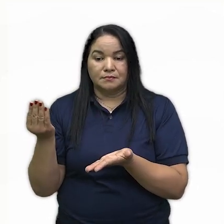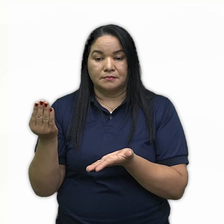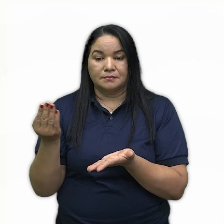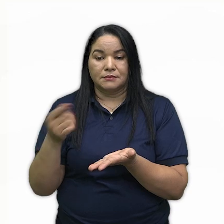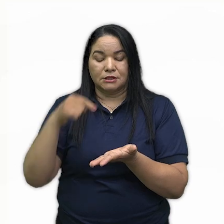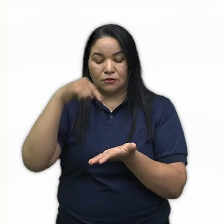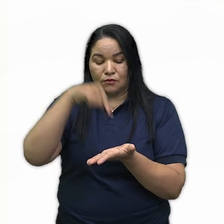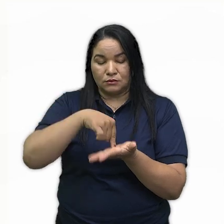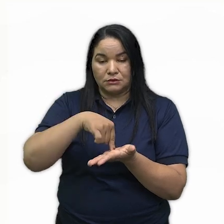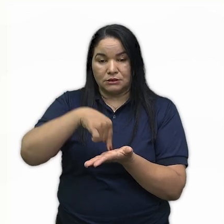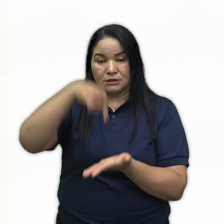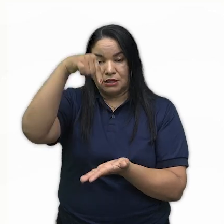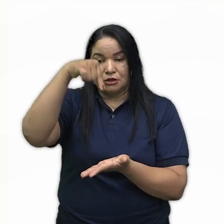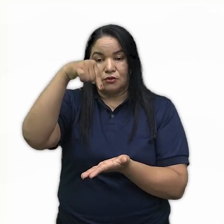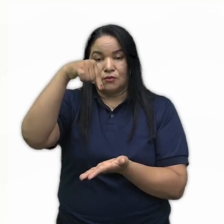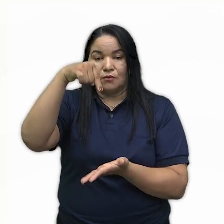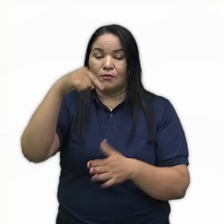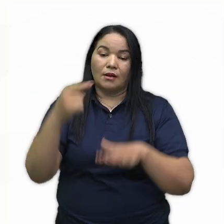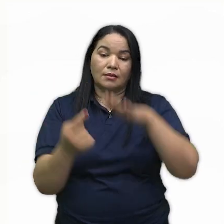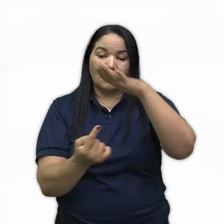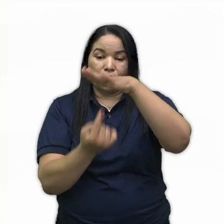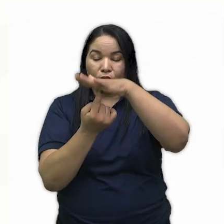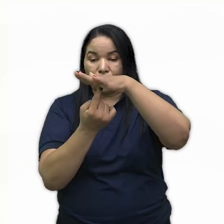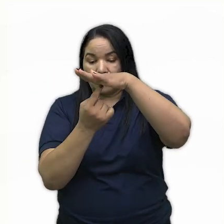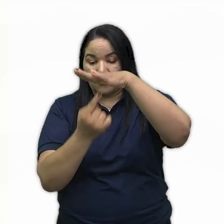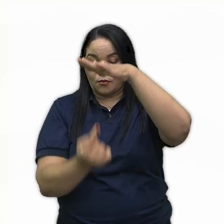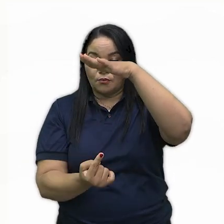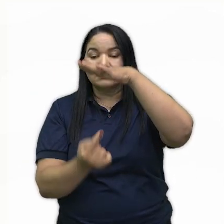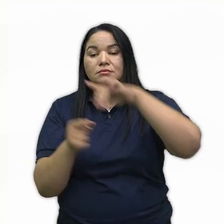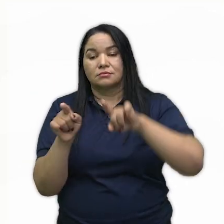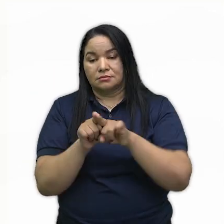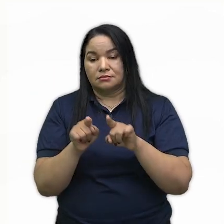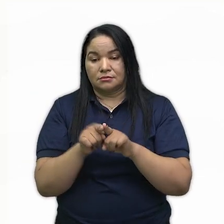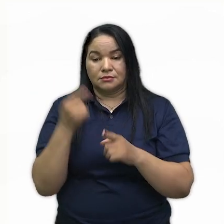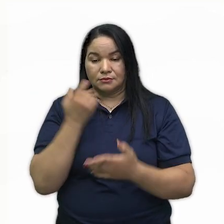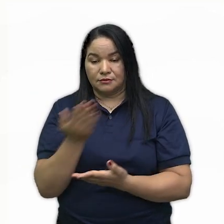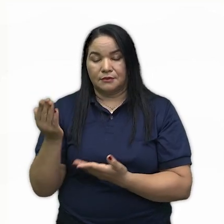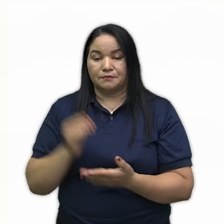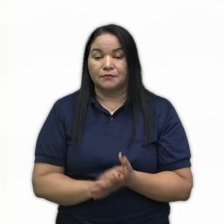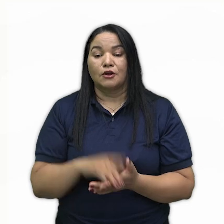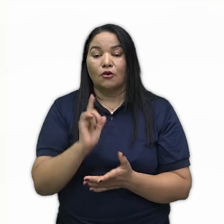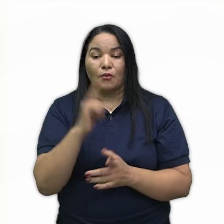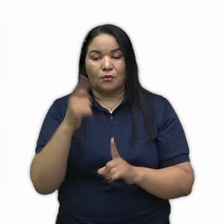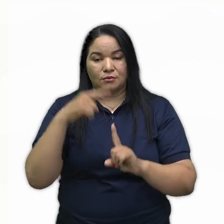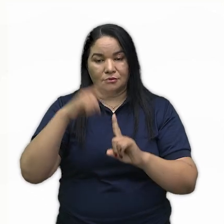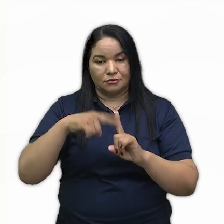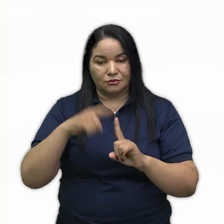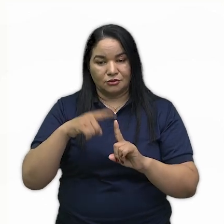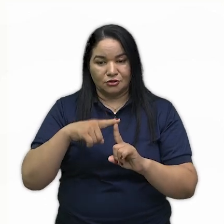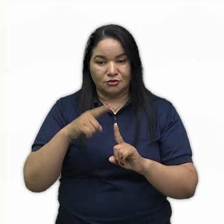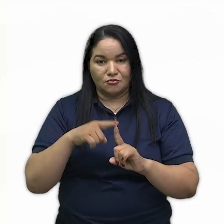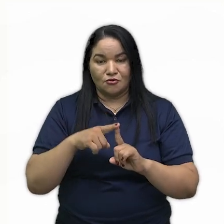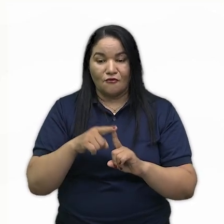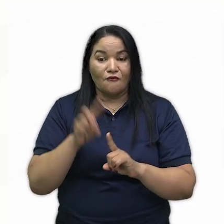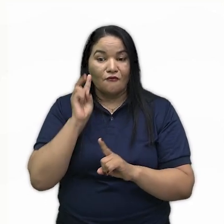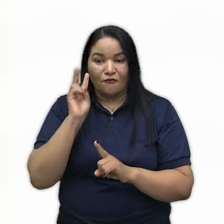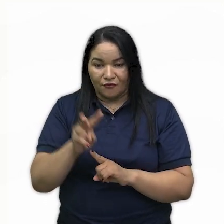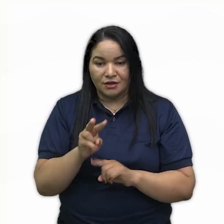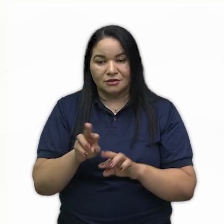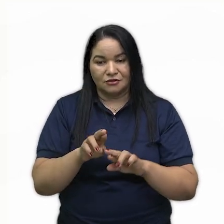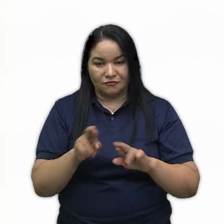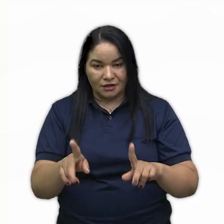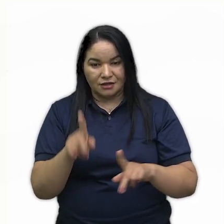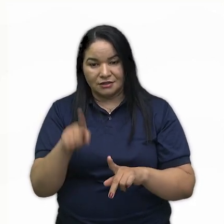o outro, ok? O nosso próximo tipo de cilindro, como eu falei, vai ser bem visível a diferença,